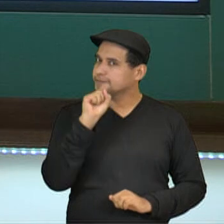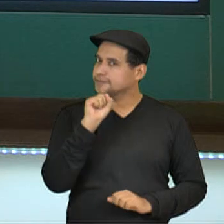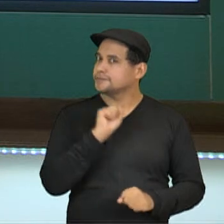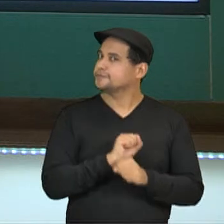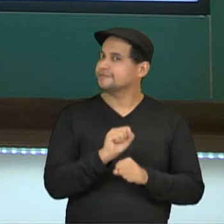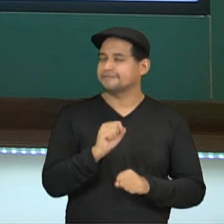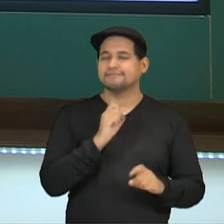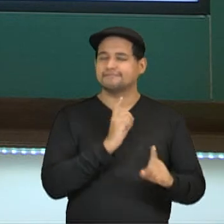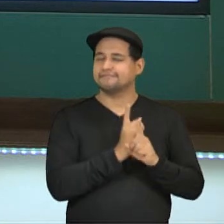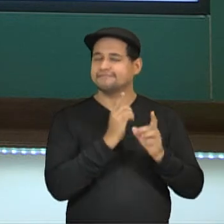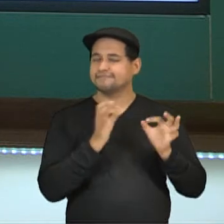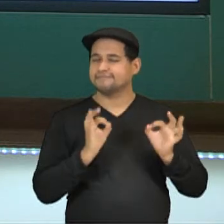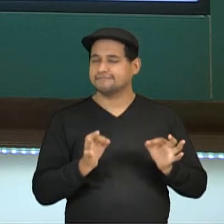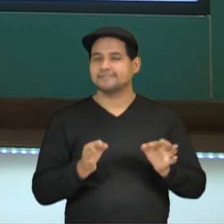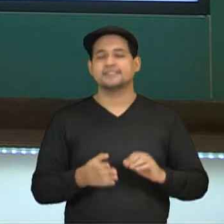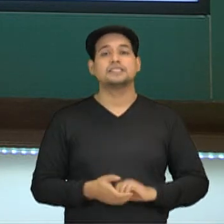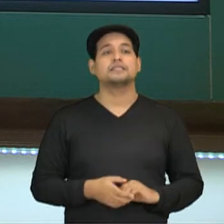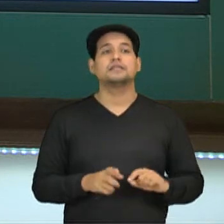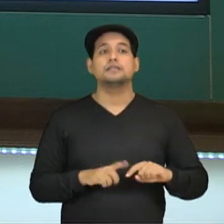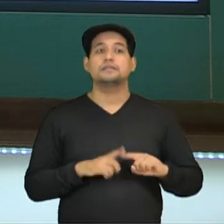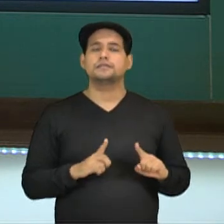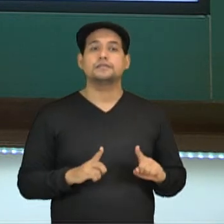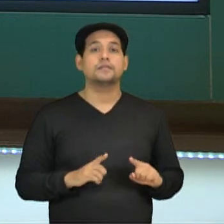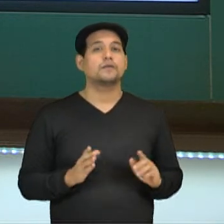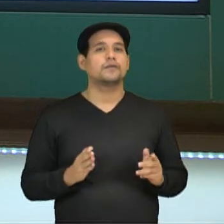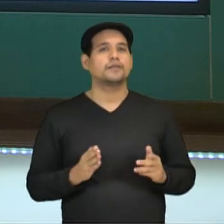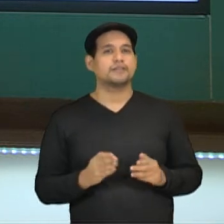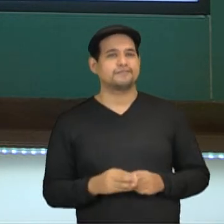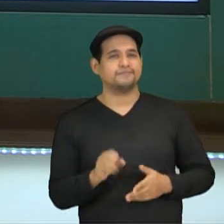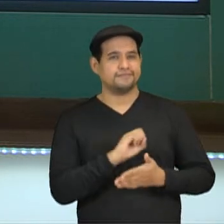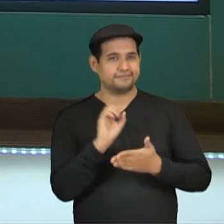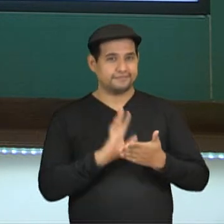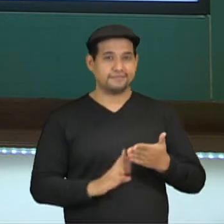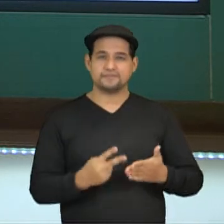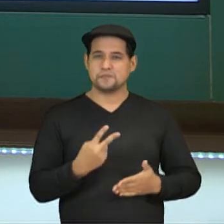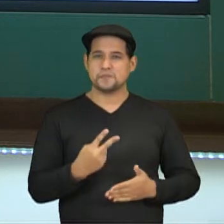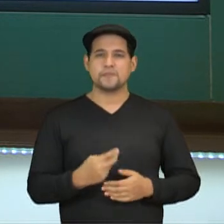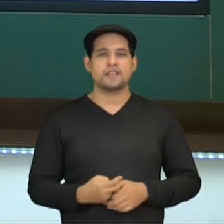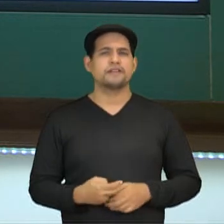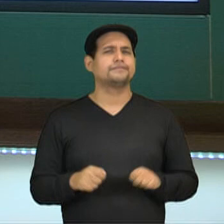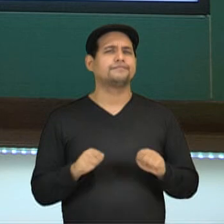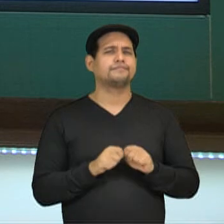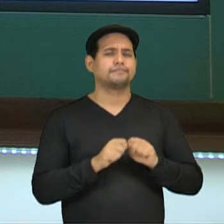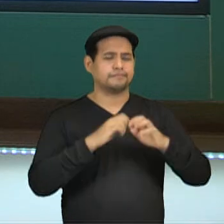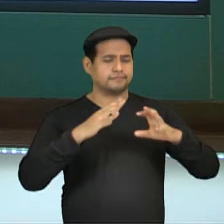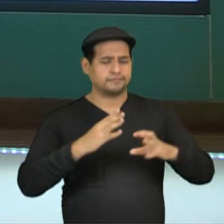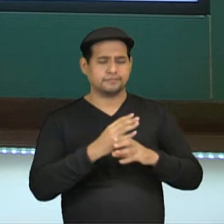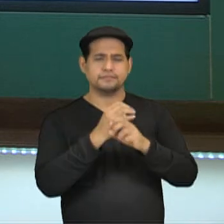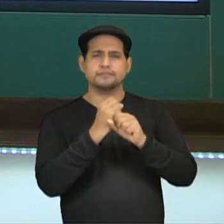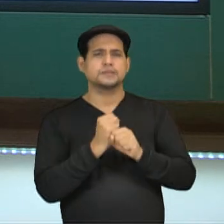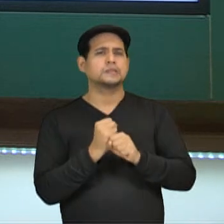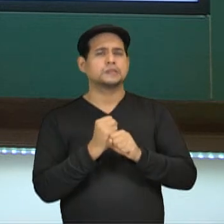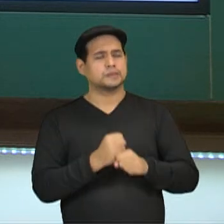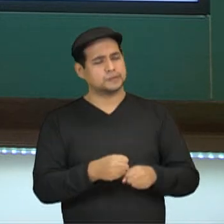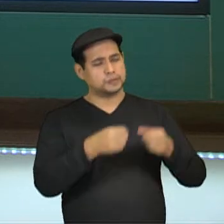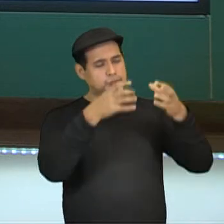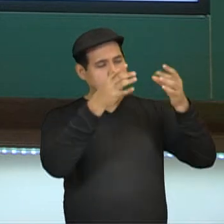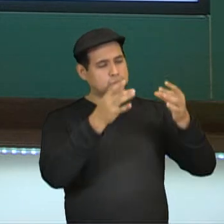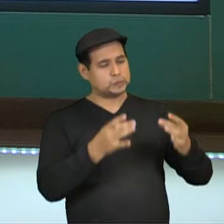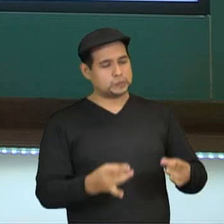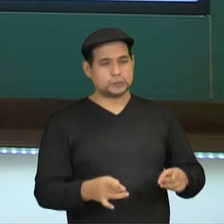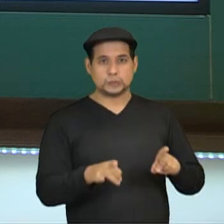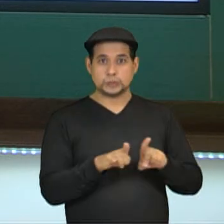que você tenha achado. E agora, 2 para você, né? Faça o cálculo do discriminante